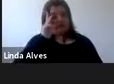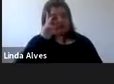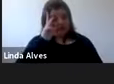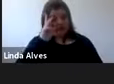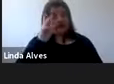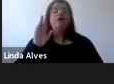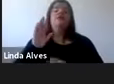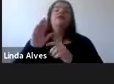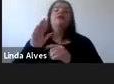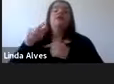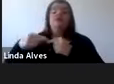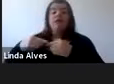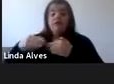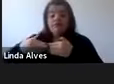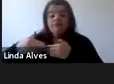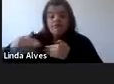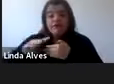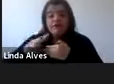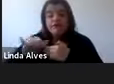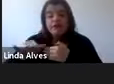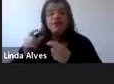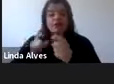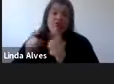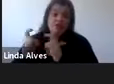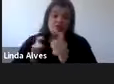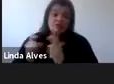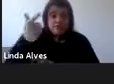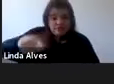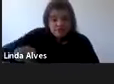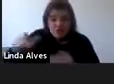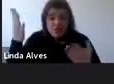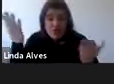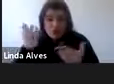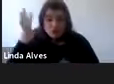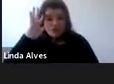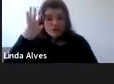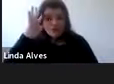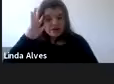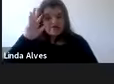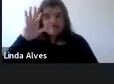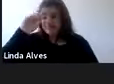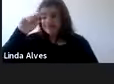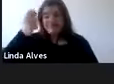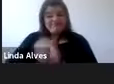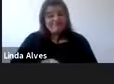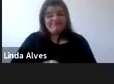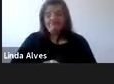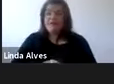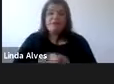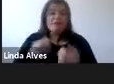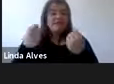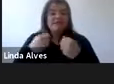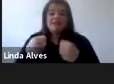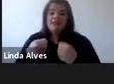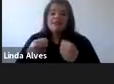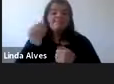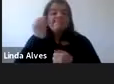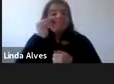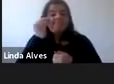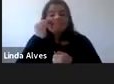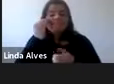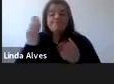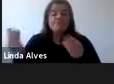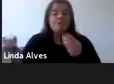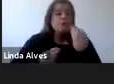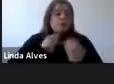reunião de novo, e agora na reunião que nós vamos ter, a gente vai ter que buscar caminhos, digamos, para enfrentar essa